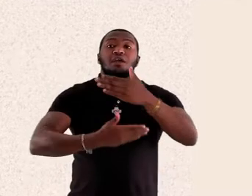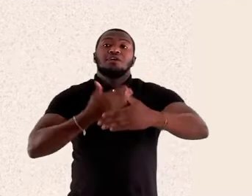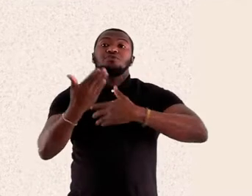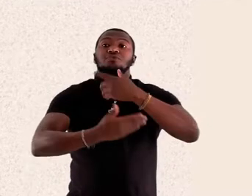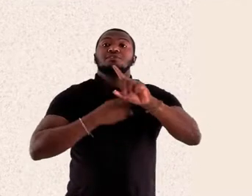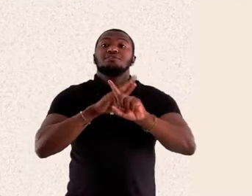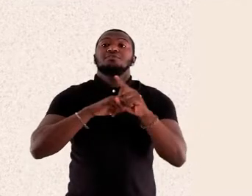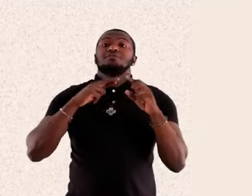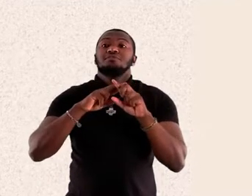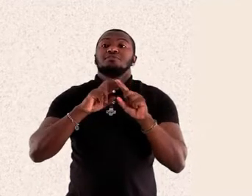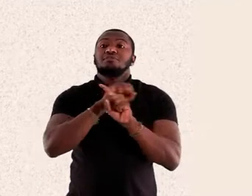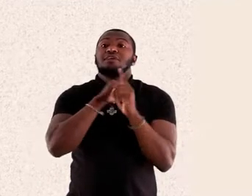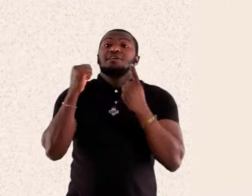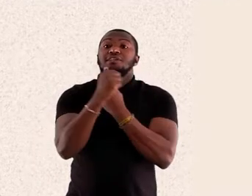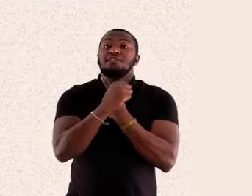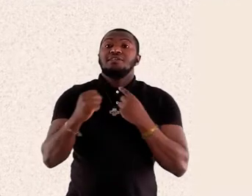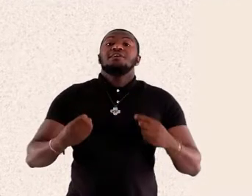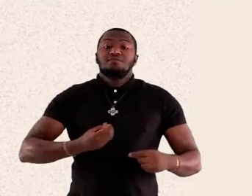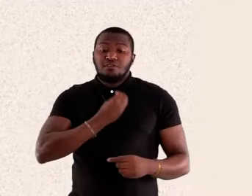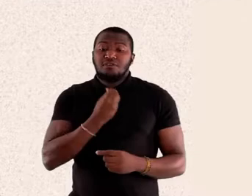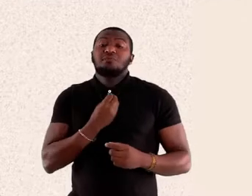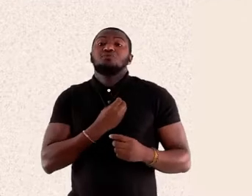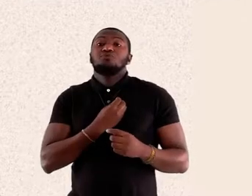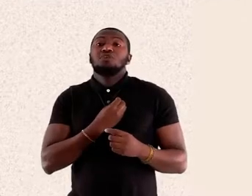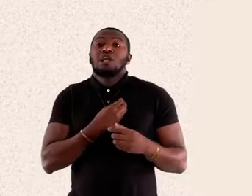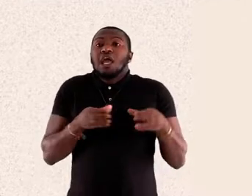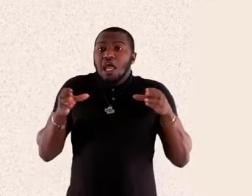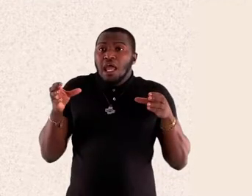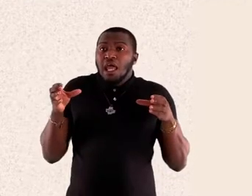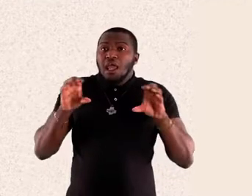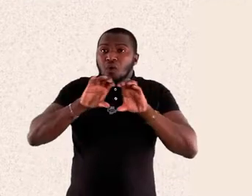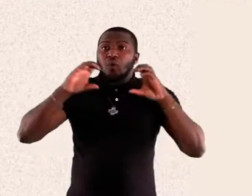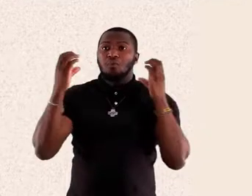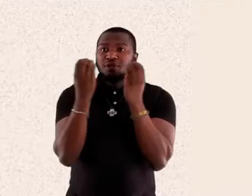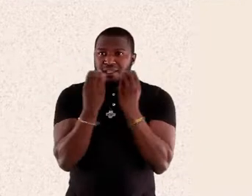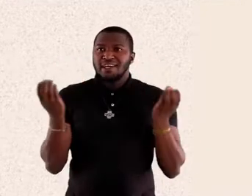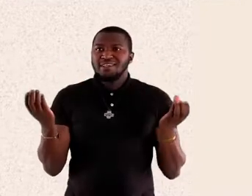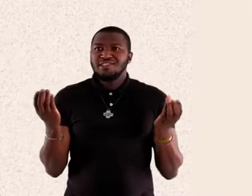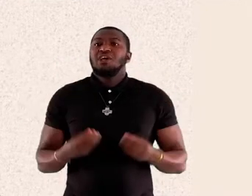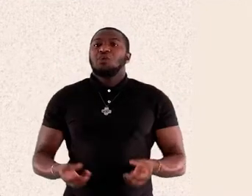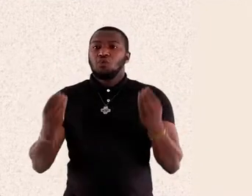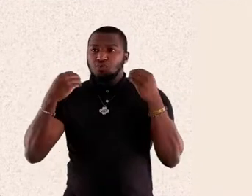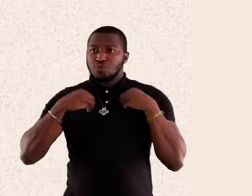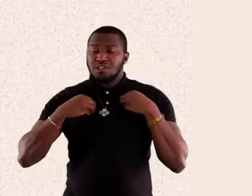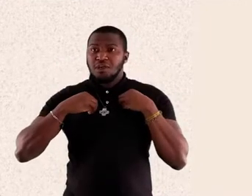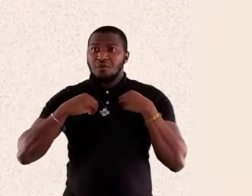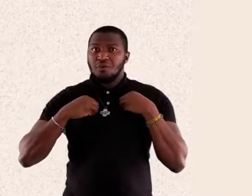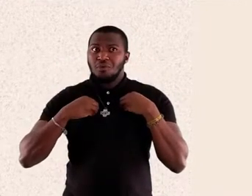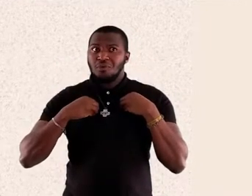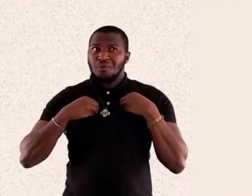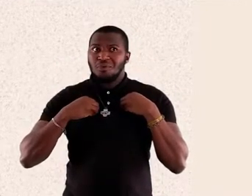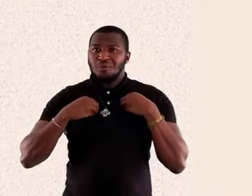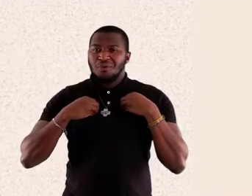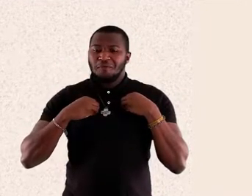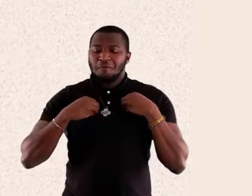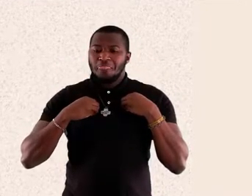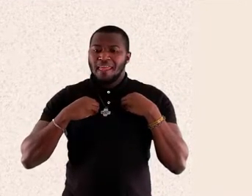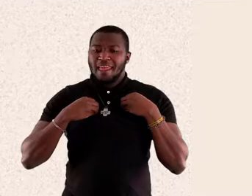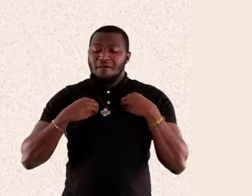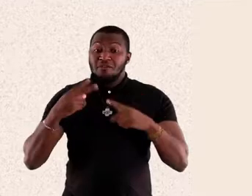fato de nós atuarmos coletivamente é o que nos deu uma vantagem uma enorme vantagem